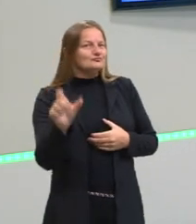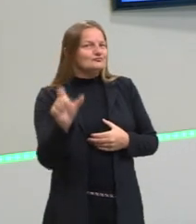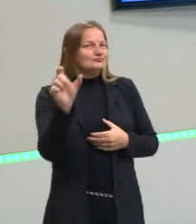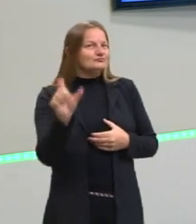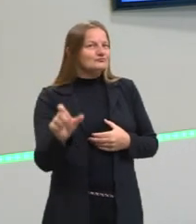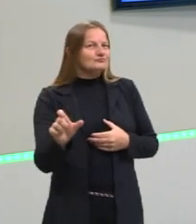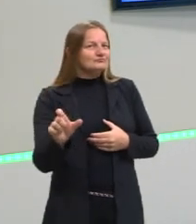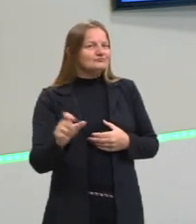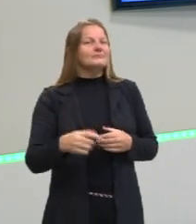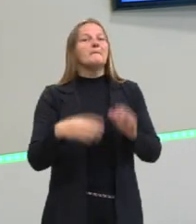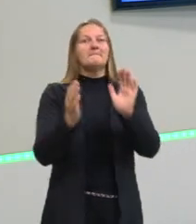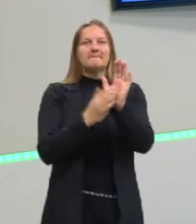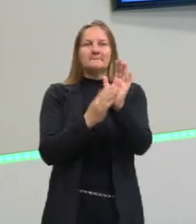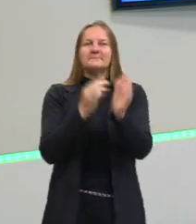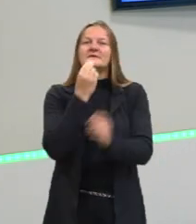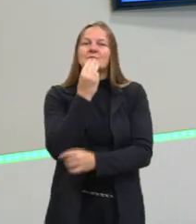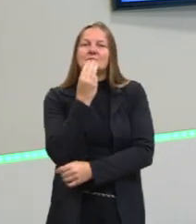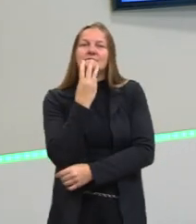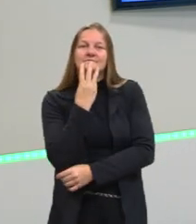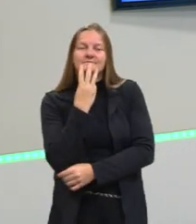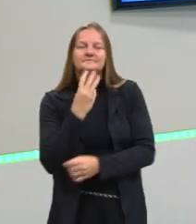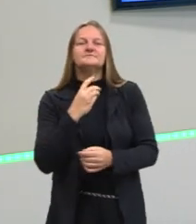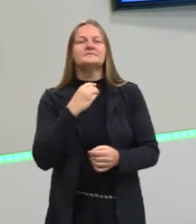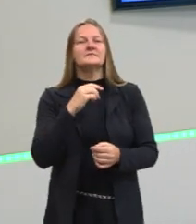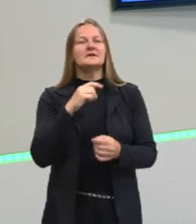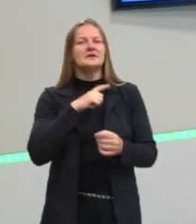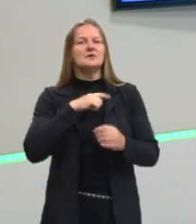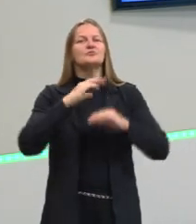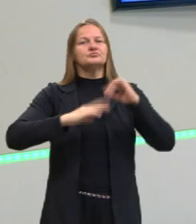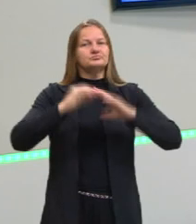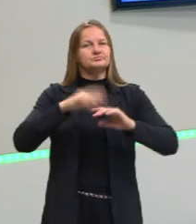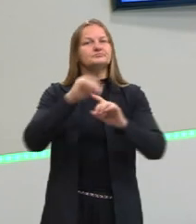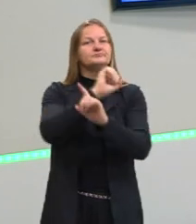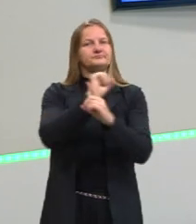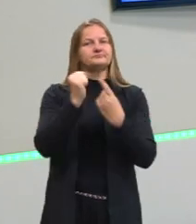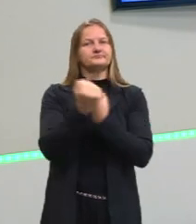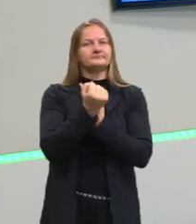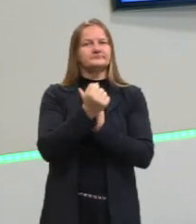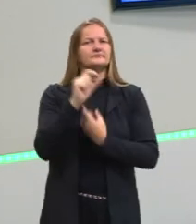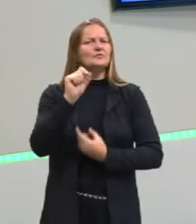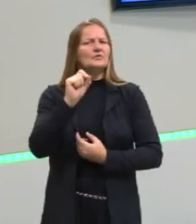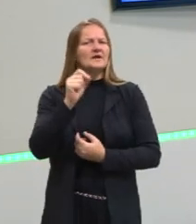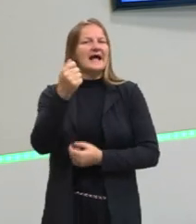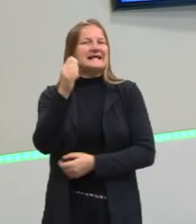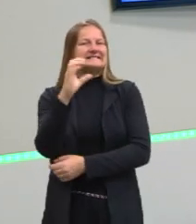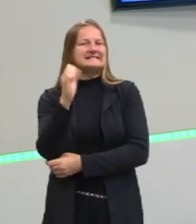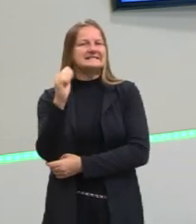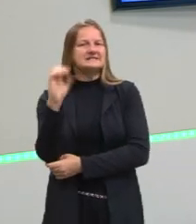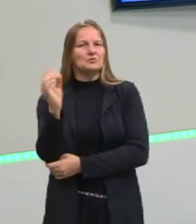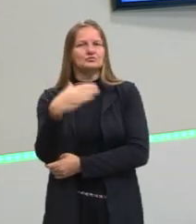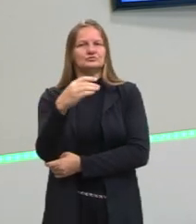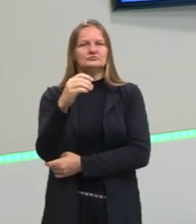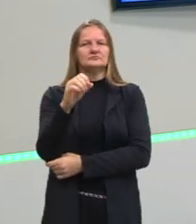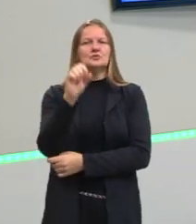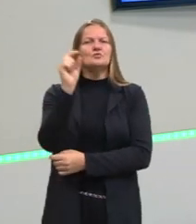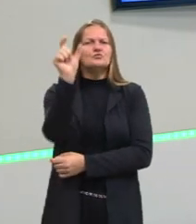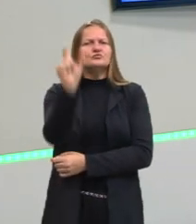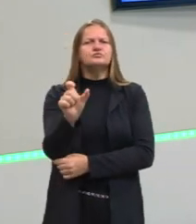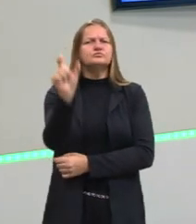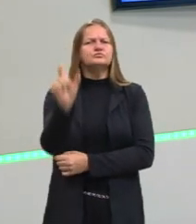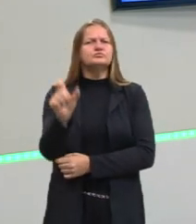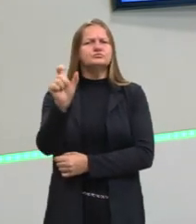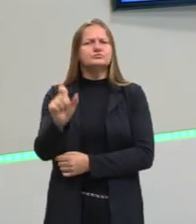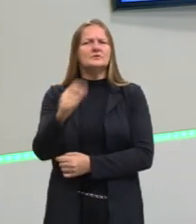a proposta do Marcos ver é a ação social que essa ação social né os indivíduos como